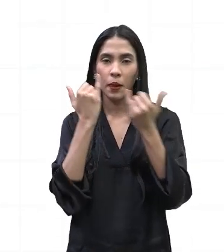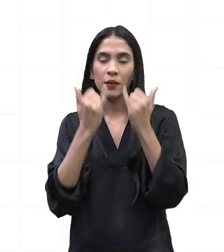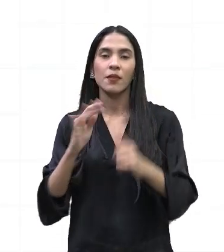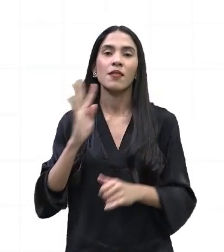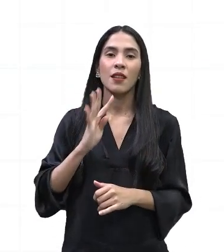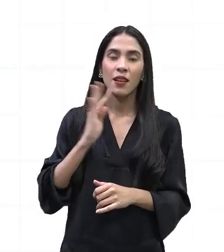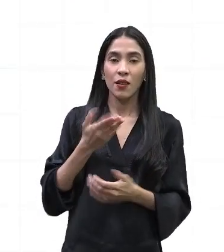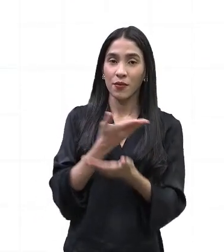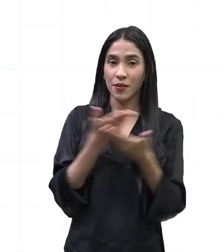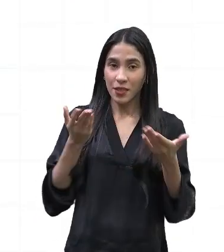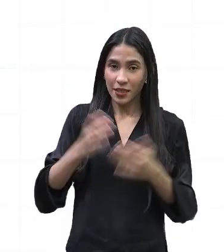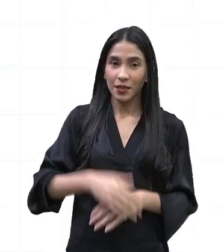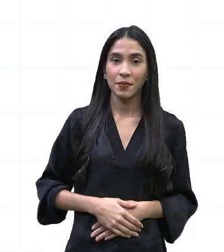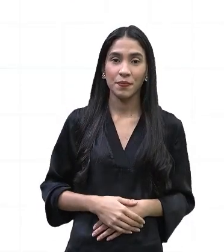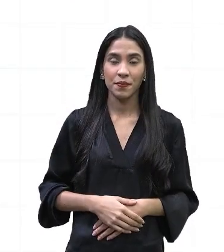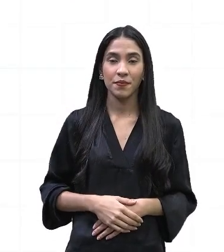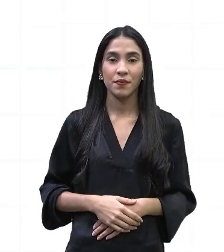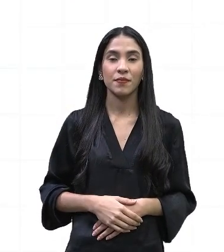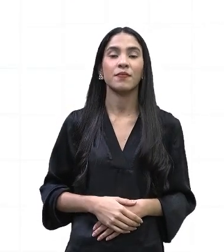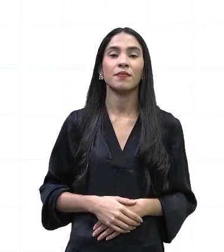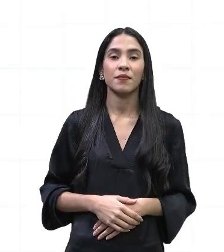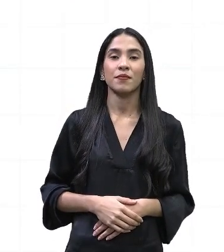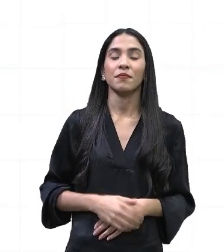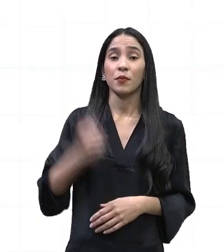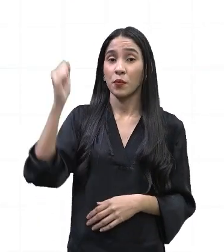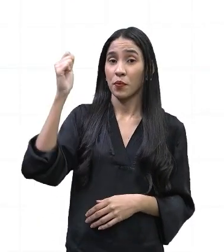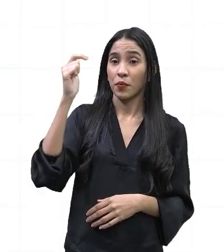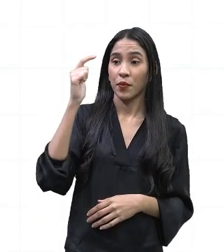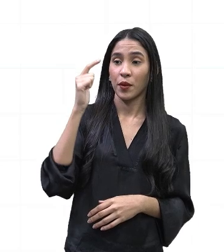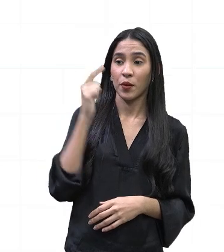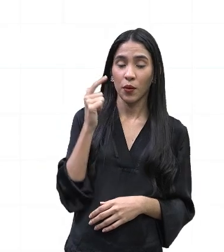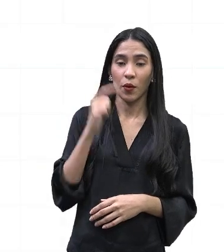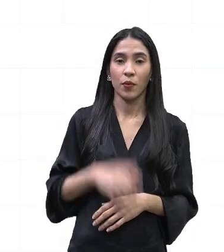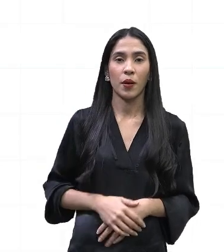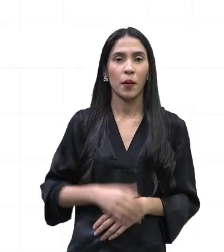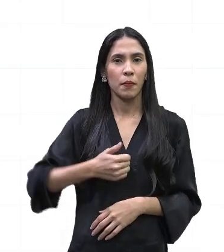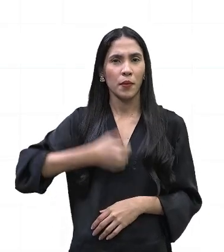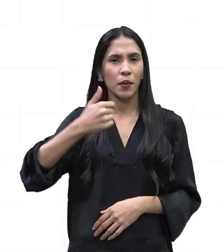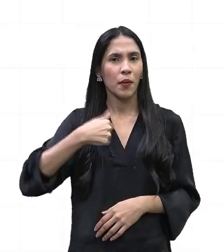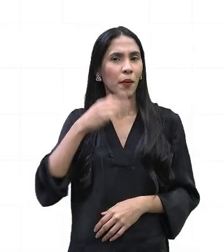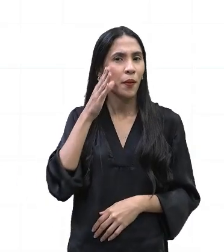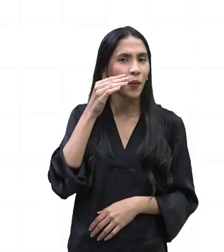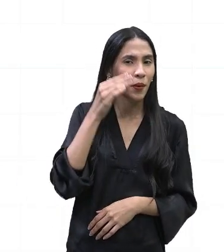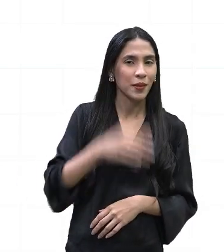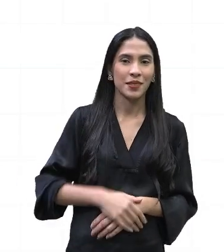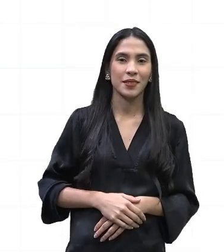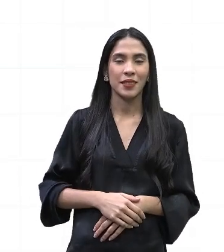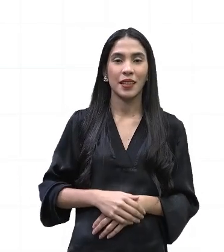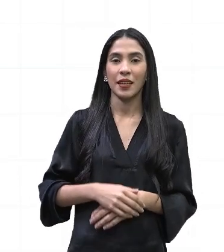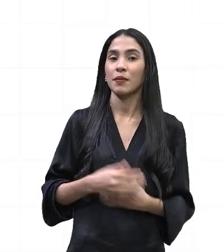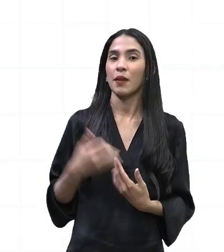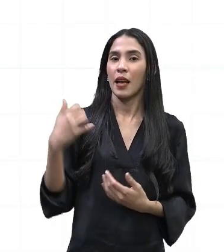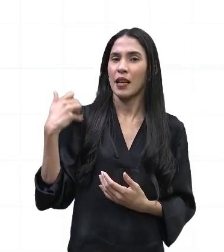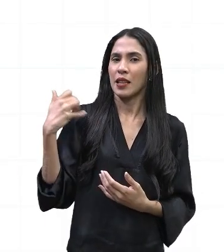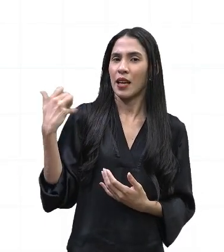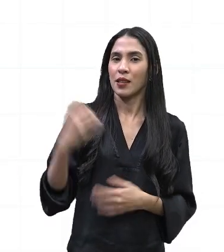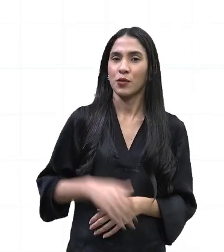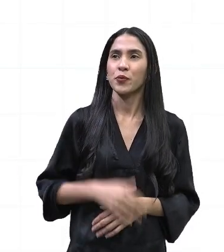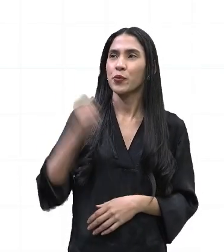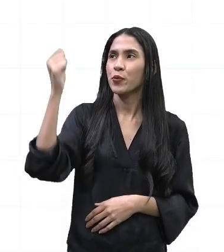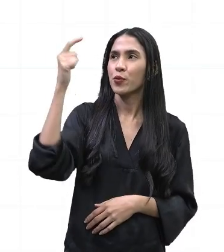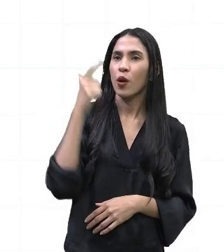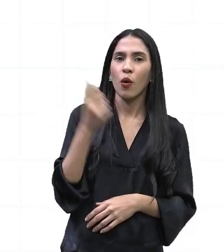para vocês, tá? Dessa estrela tão maravilhosa. O primeiro deles que eu achei muito curioso é a idade, Quantos